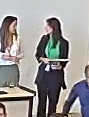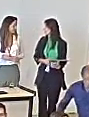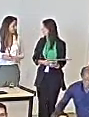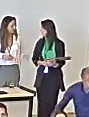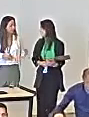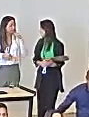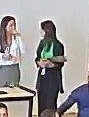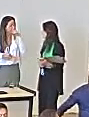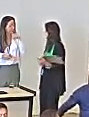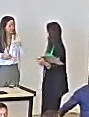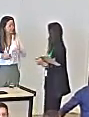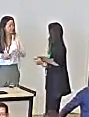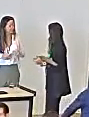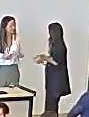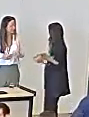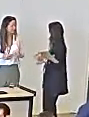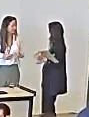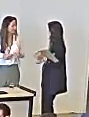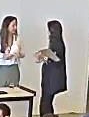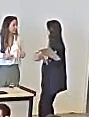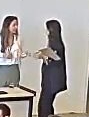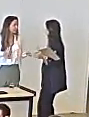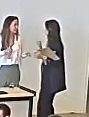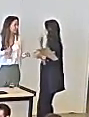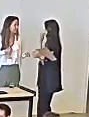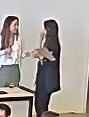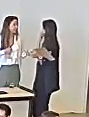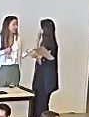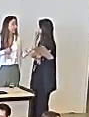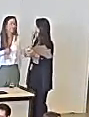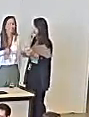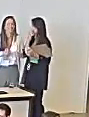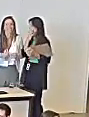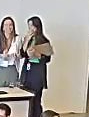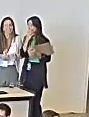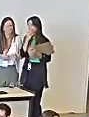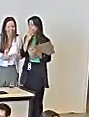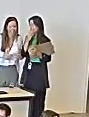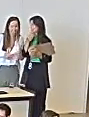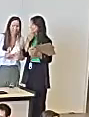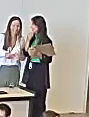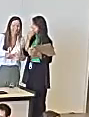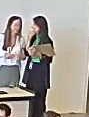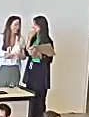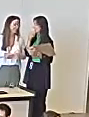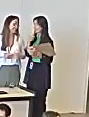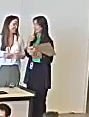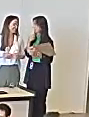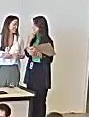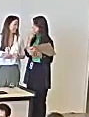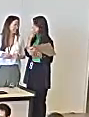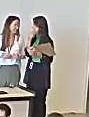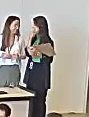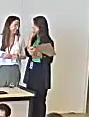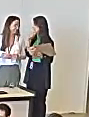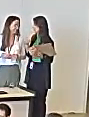Agradecer as palavras do Newton Barreto, palavras muito interessantes. Ele realmente fez esclarecimentos. Não